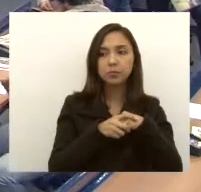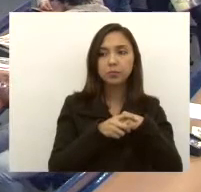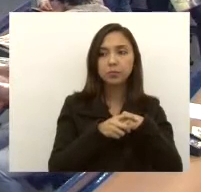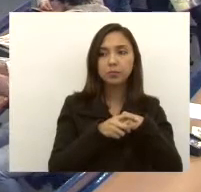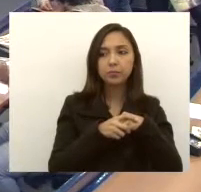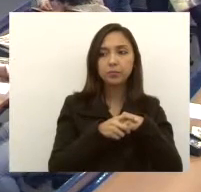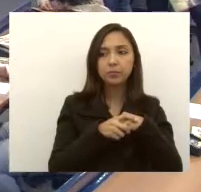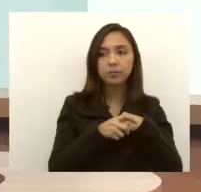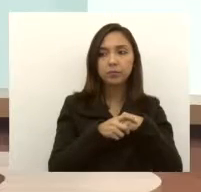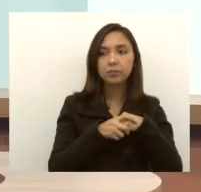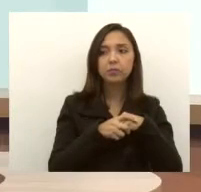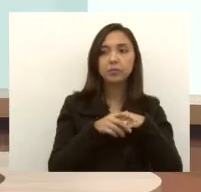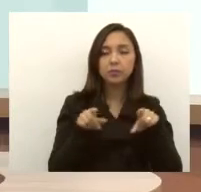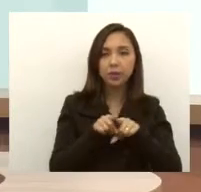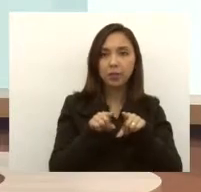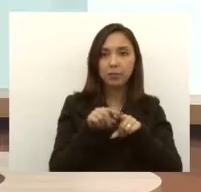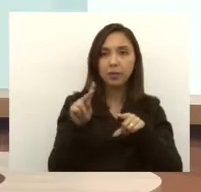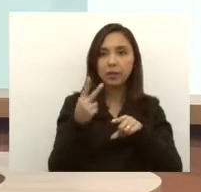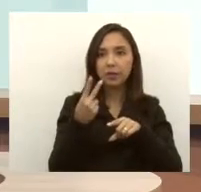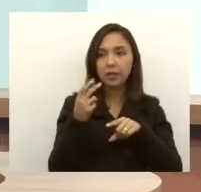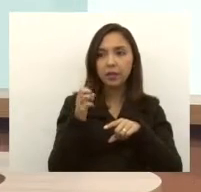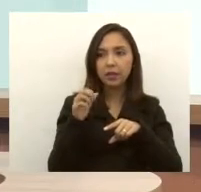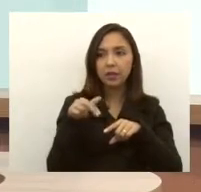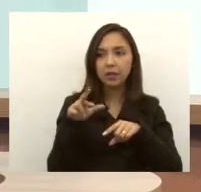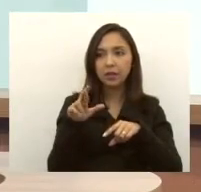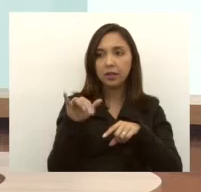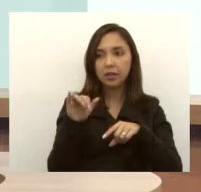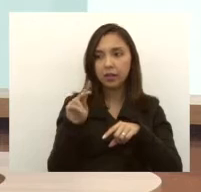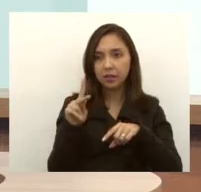O Henrique, também filho da Tânia.